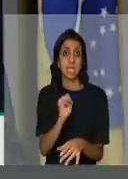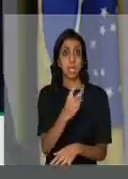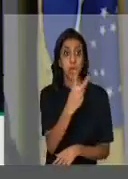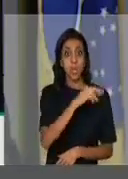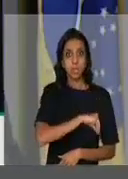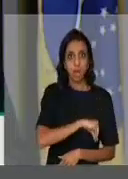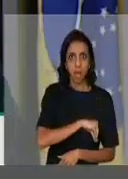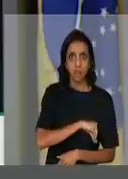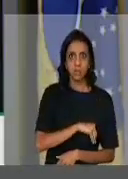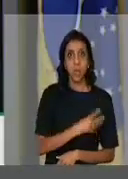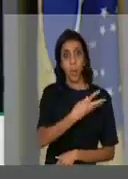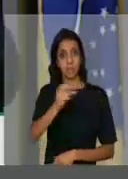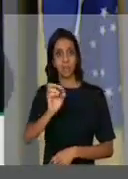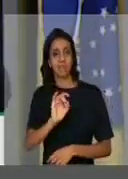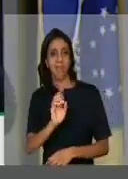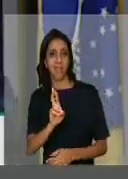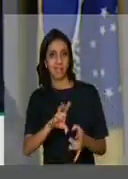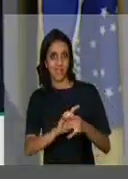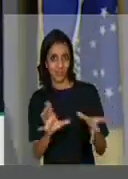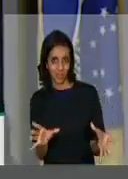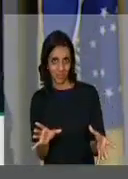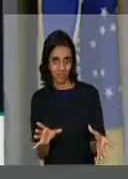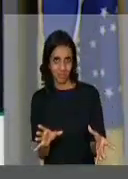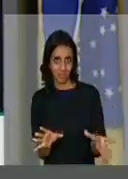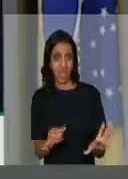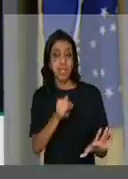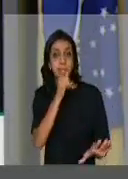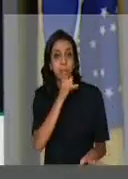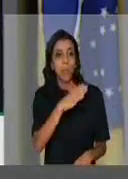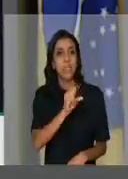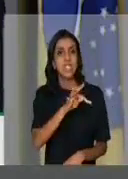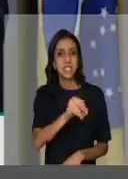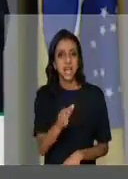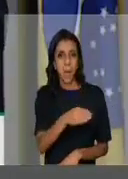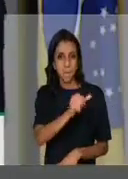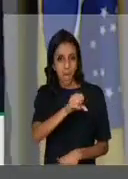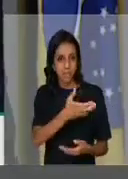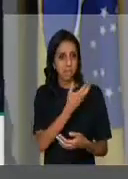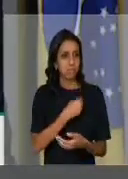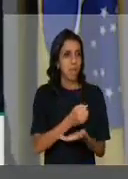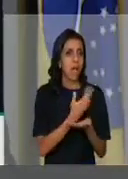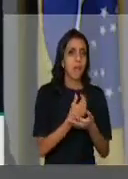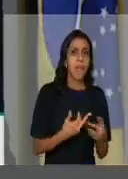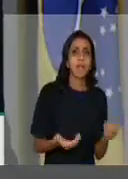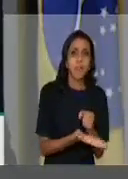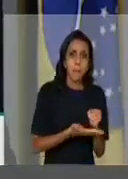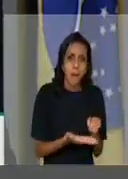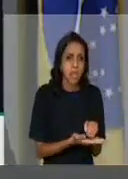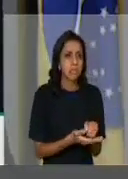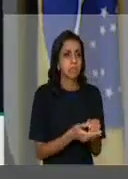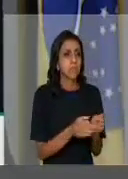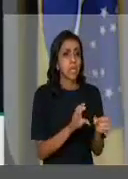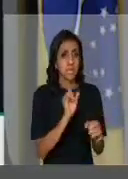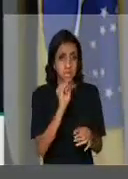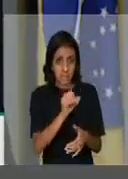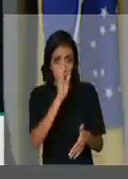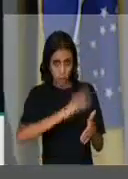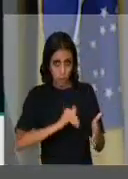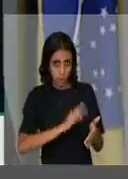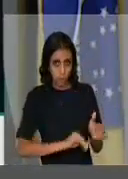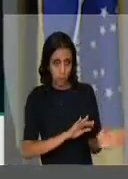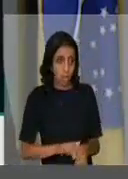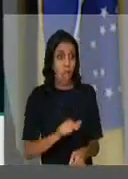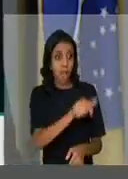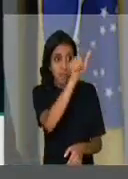ganha 2 salários mínimos, teria 400. Tira a cesta básica, que é isento, algumas outras coisas que já são isentas,